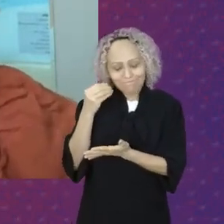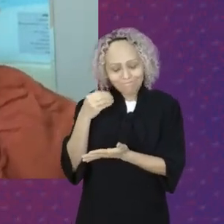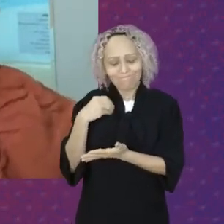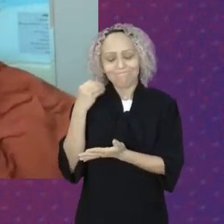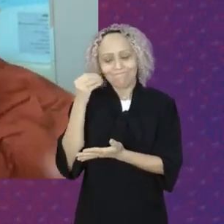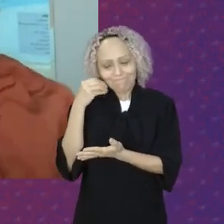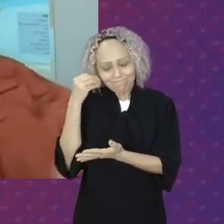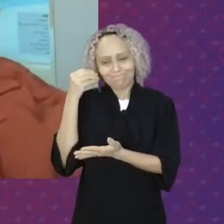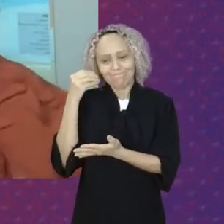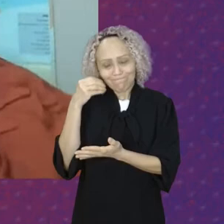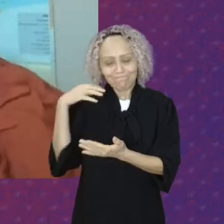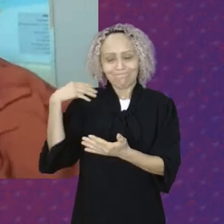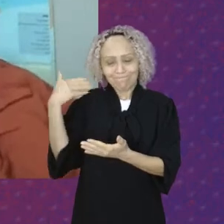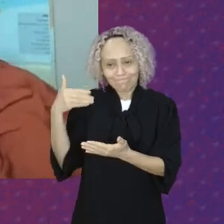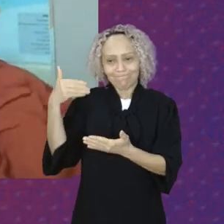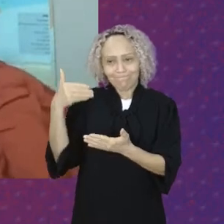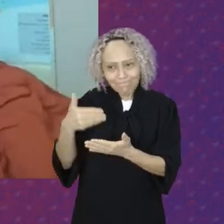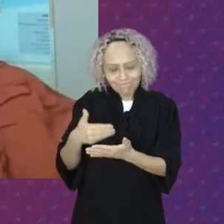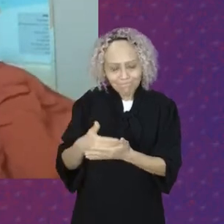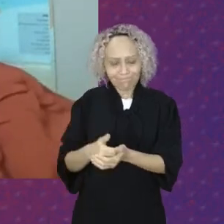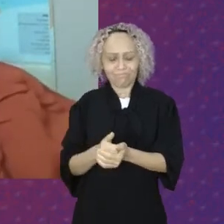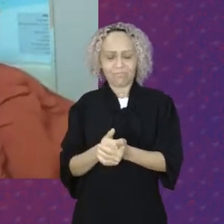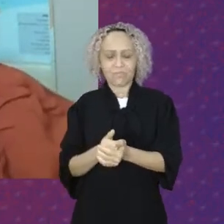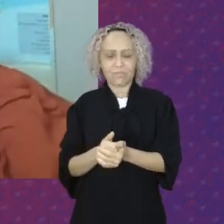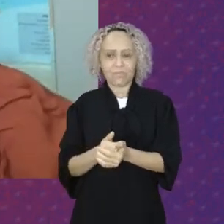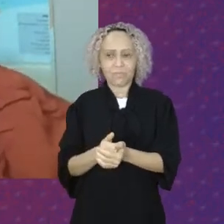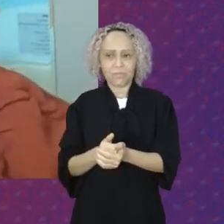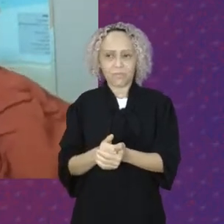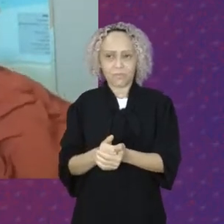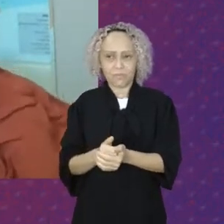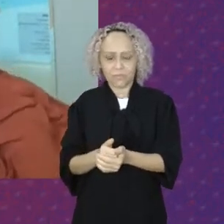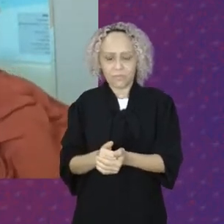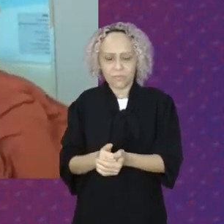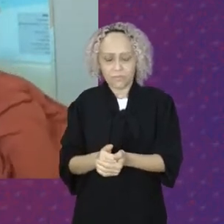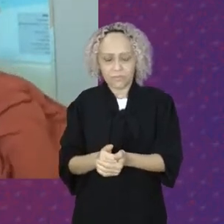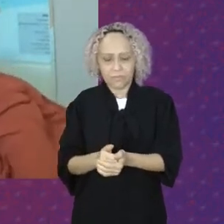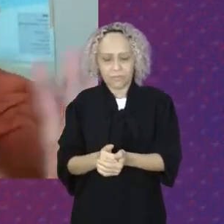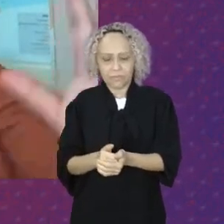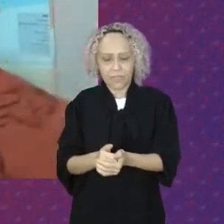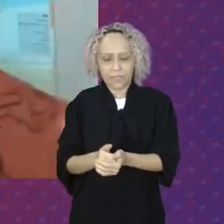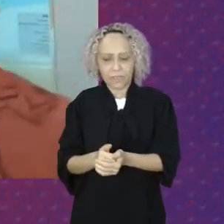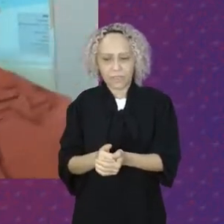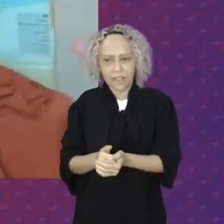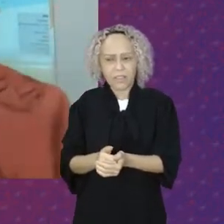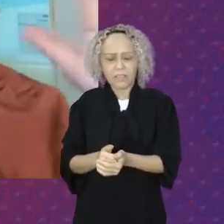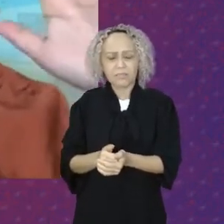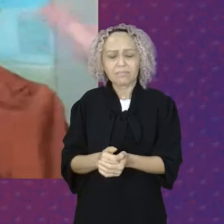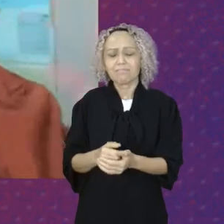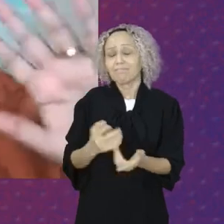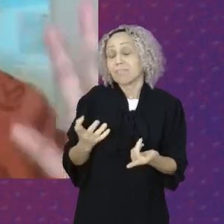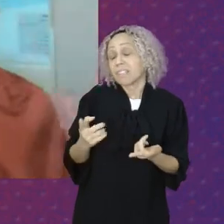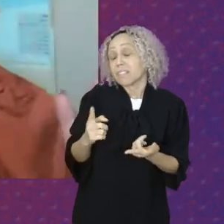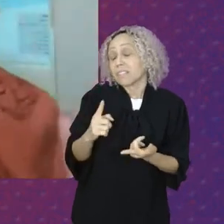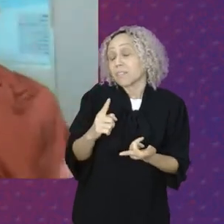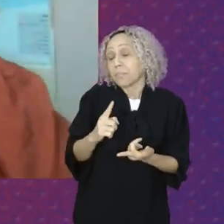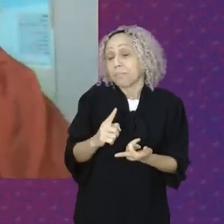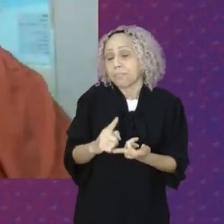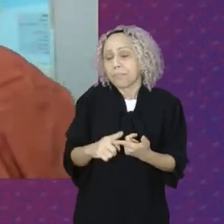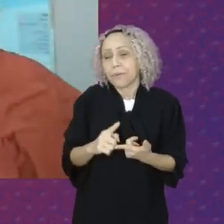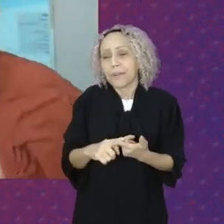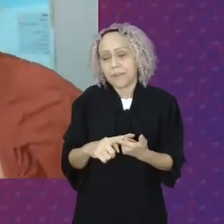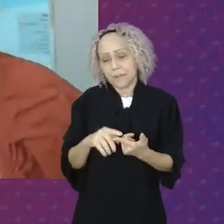vivencio. Insista nessa mulher que ela está cuidando ali do bebê dela, porque é tão automático que a gente tem que cuidar de